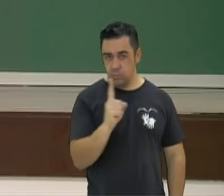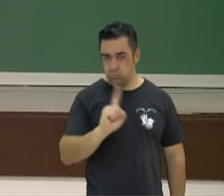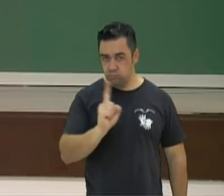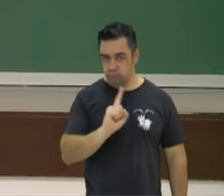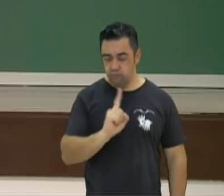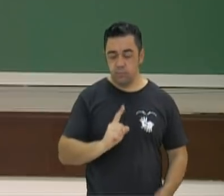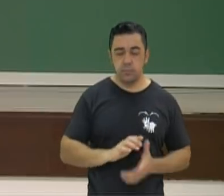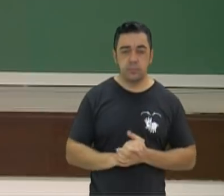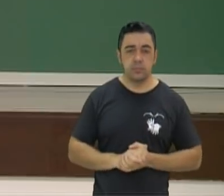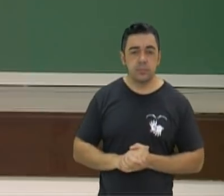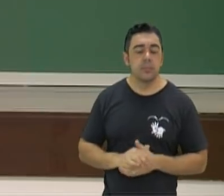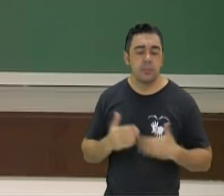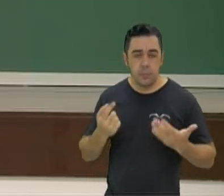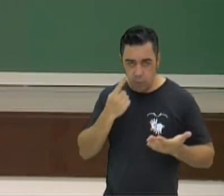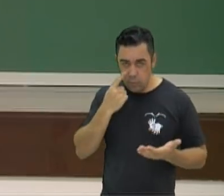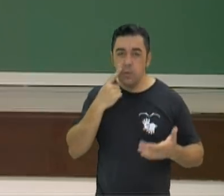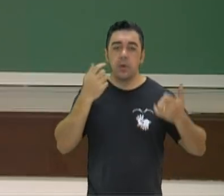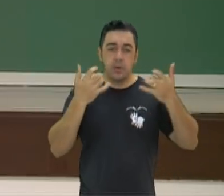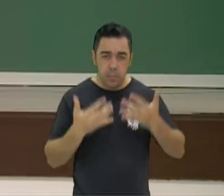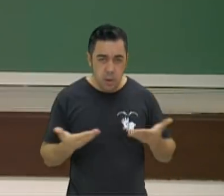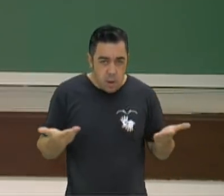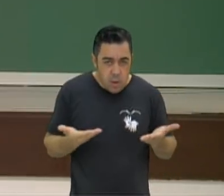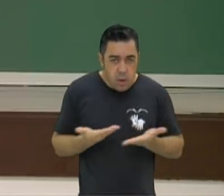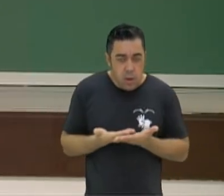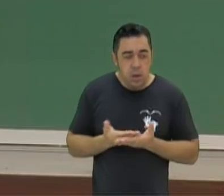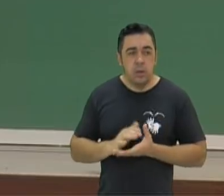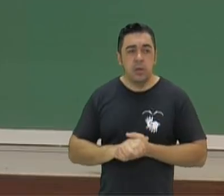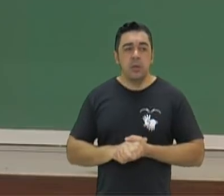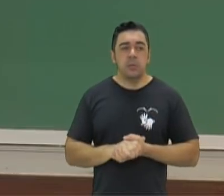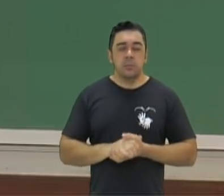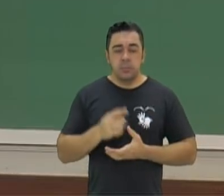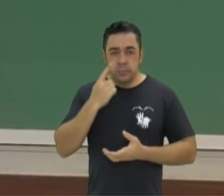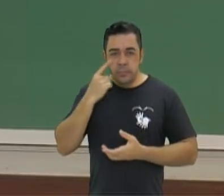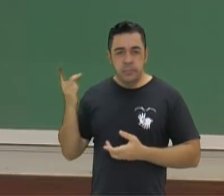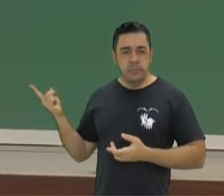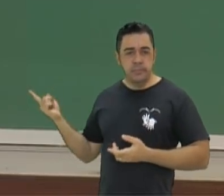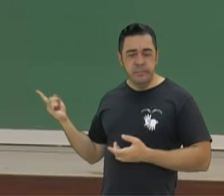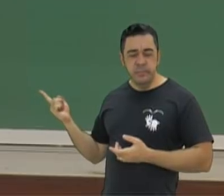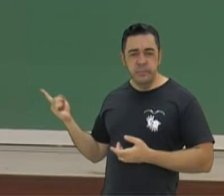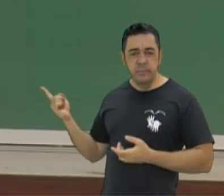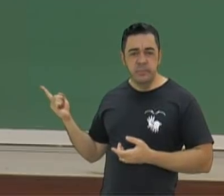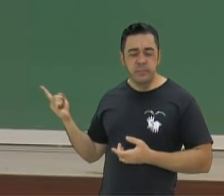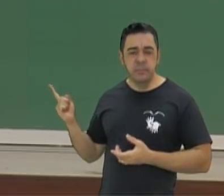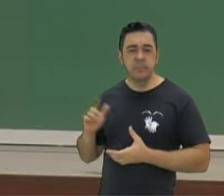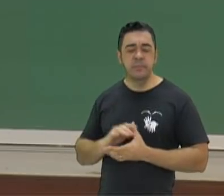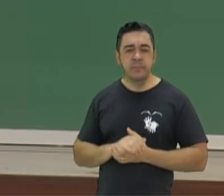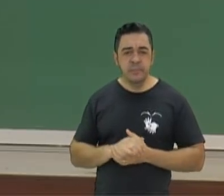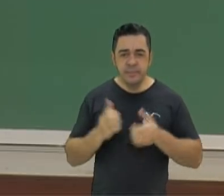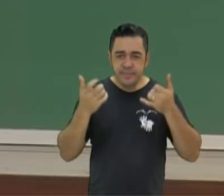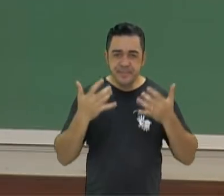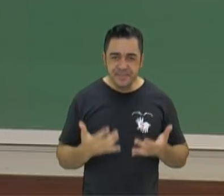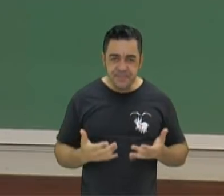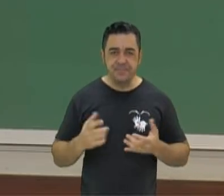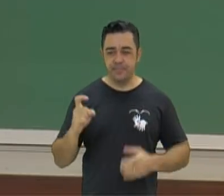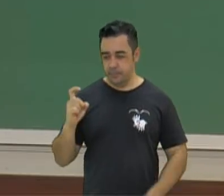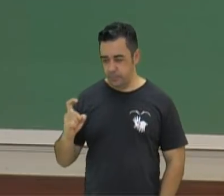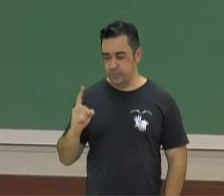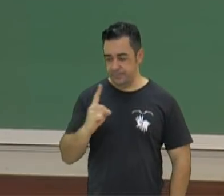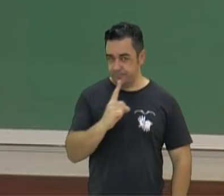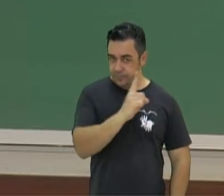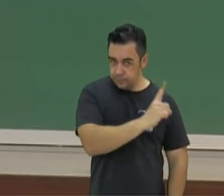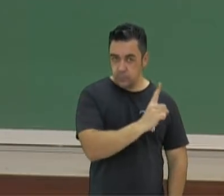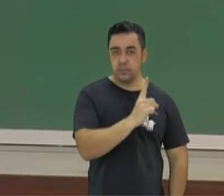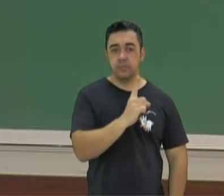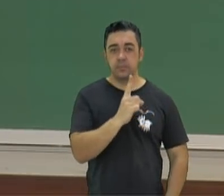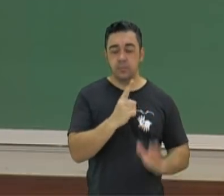só, tá? Então, a gente vai falar tudo isso na aula de hoje. Olha só esse slide aqui. A gente está falando sobre a evolução ainda, mostrando